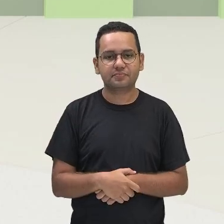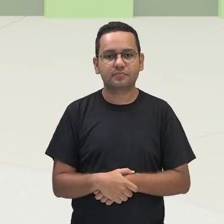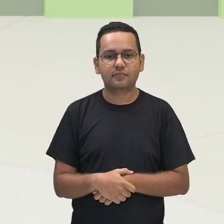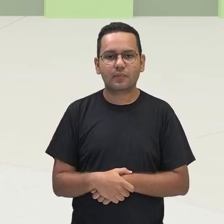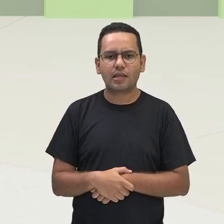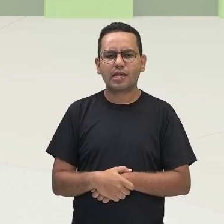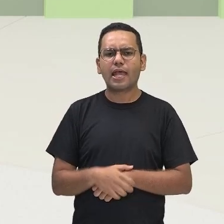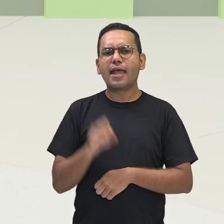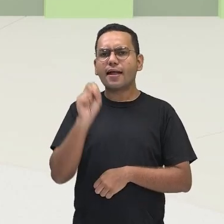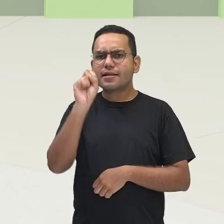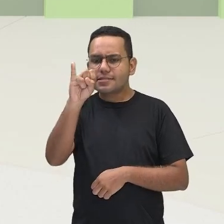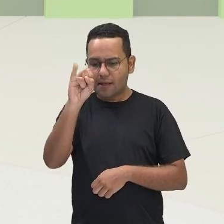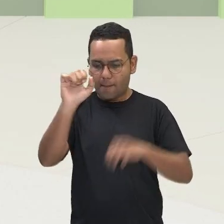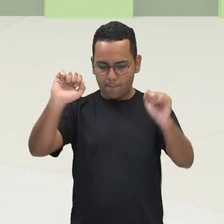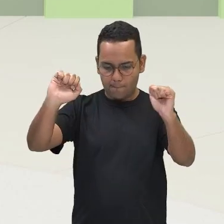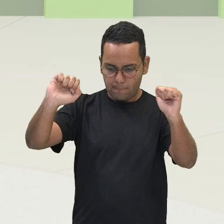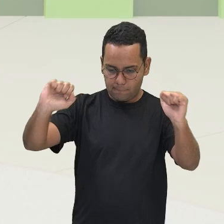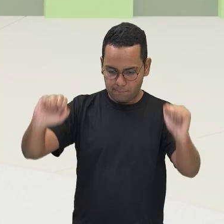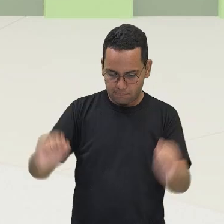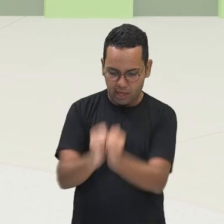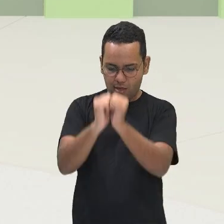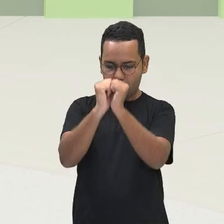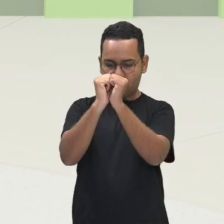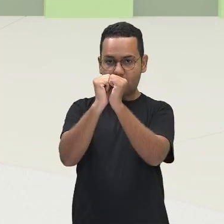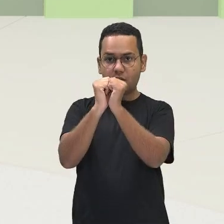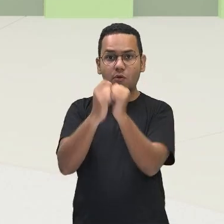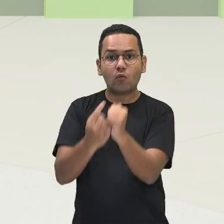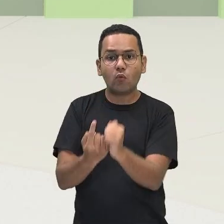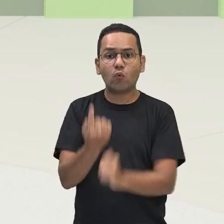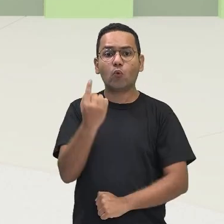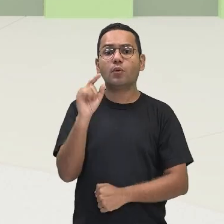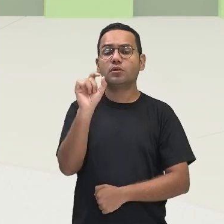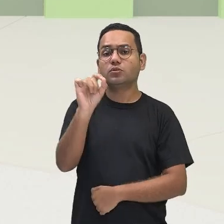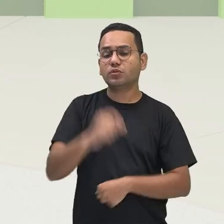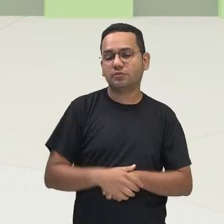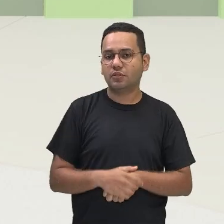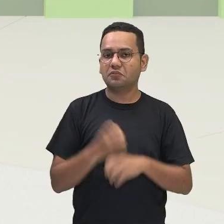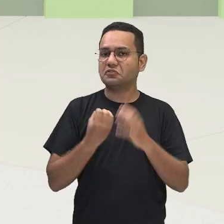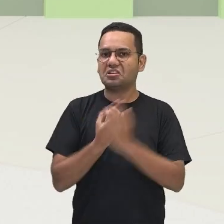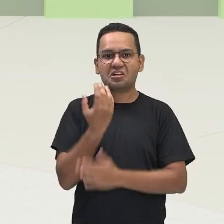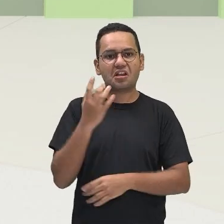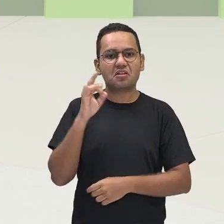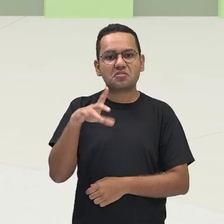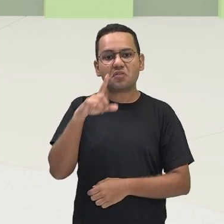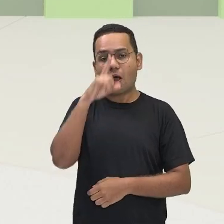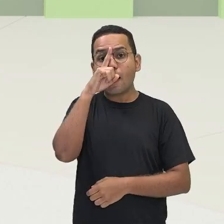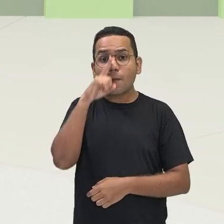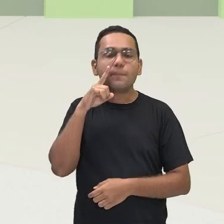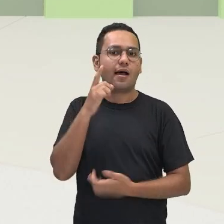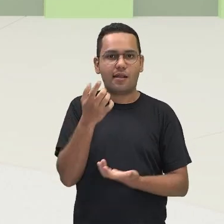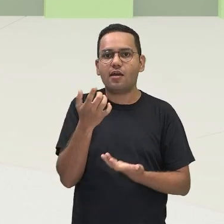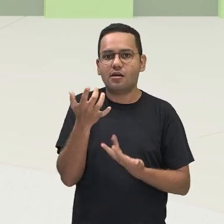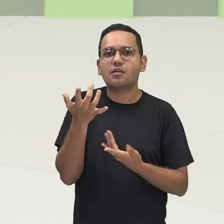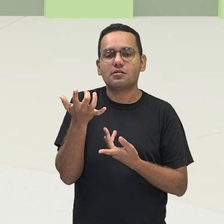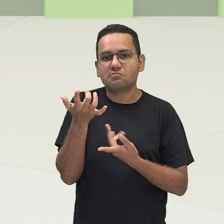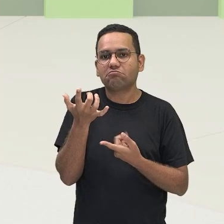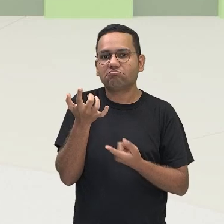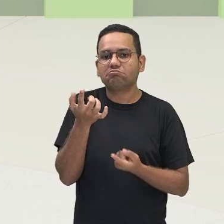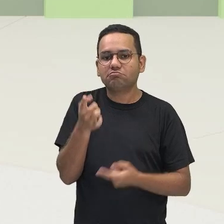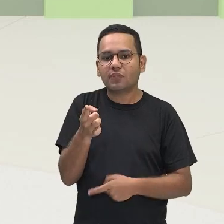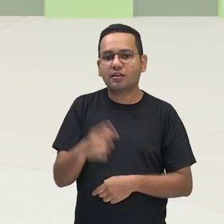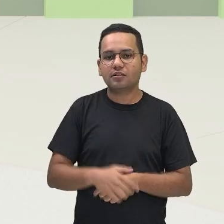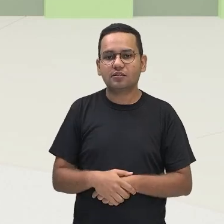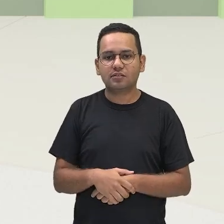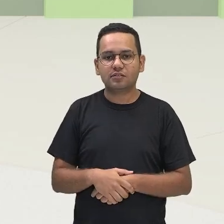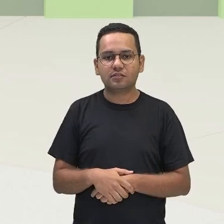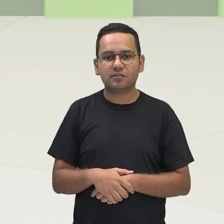aí essas duas espécies, ele percebeu que elas só geraram plantas que tinham ali ervilhas amarelas. E aí ele